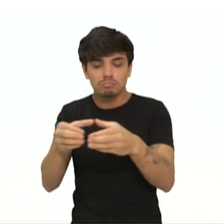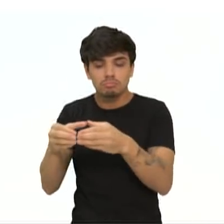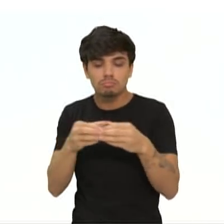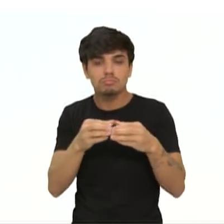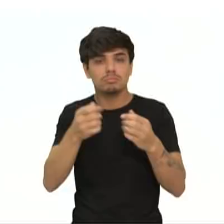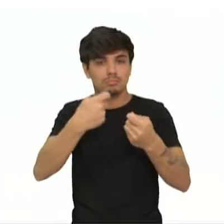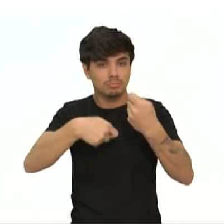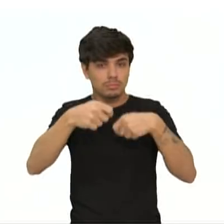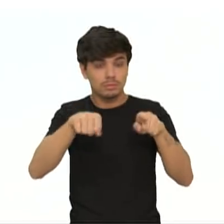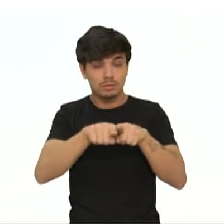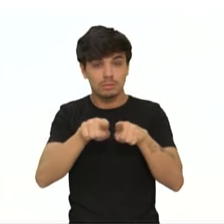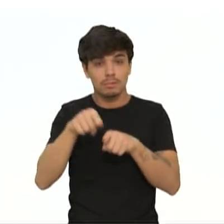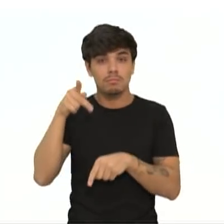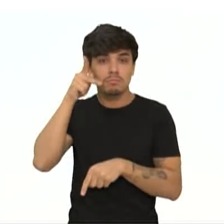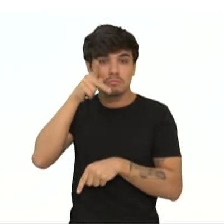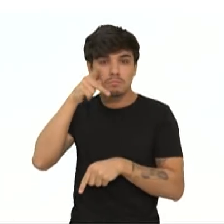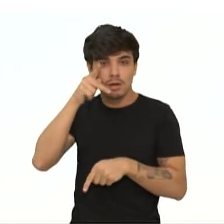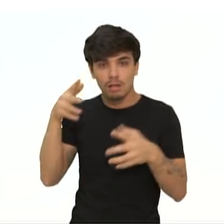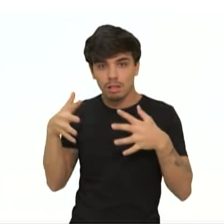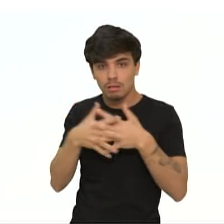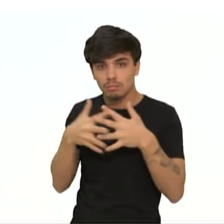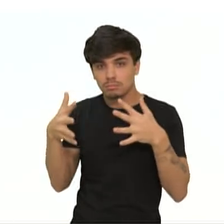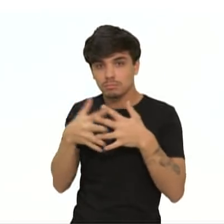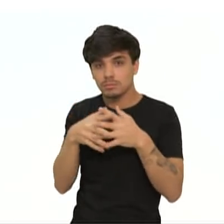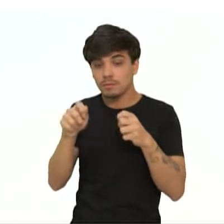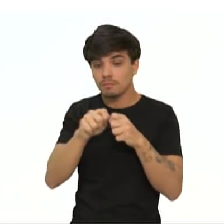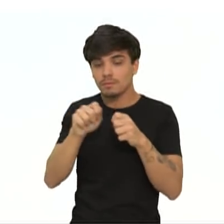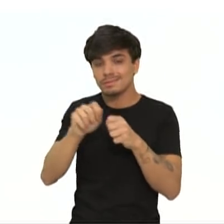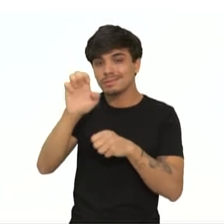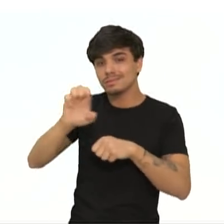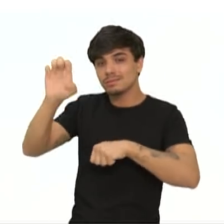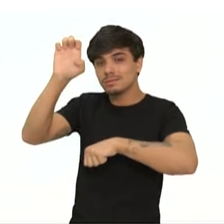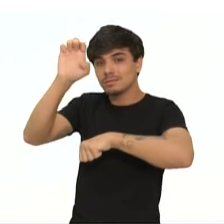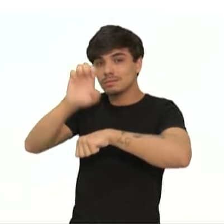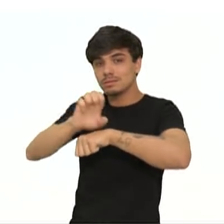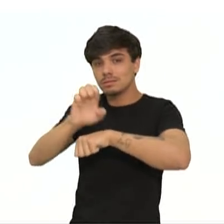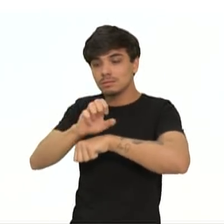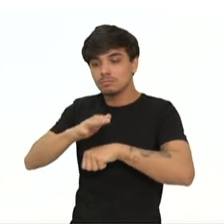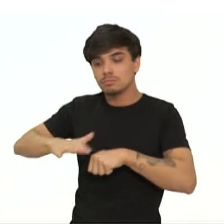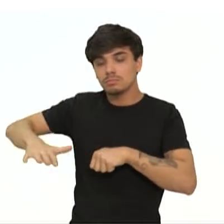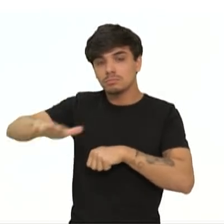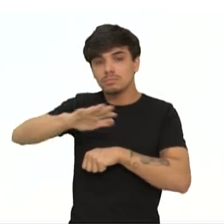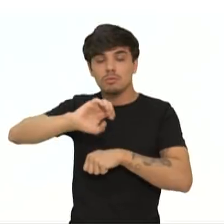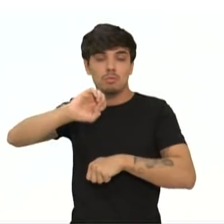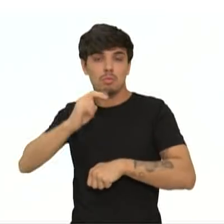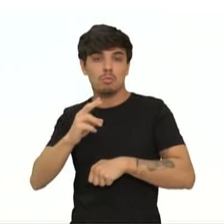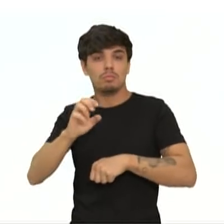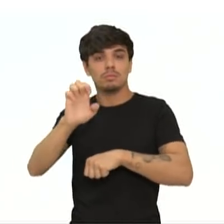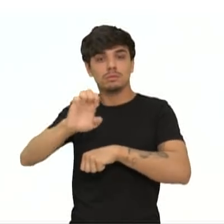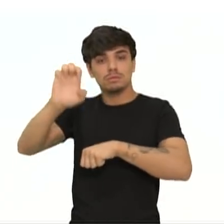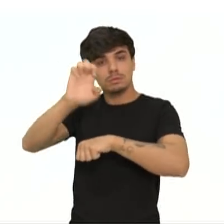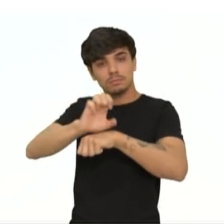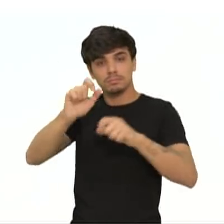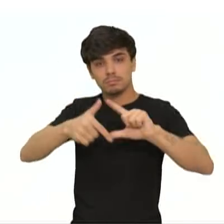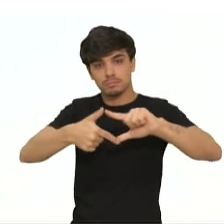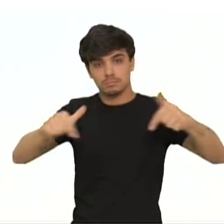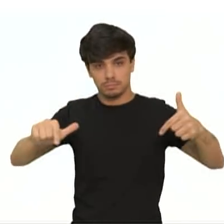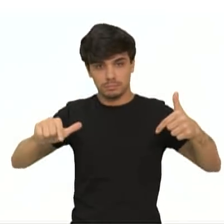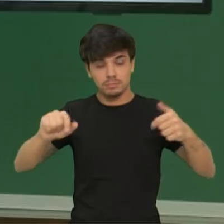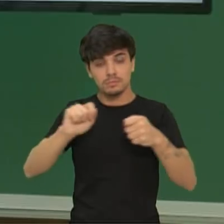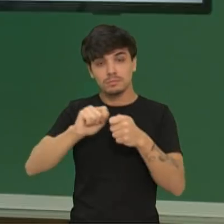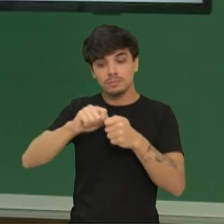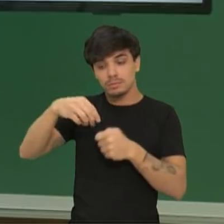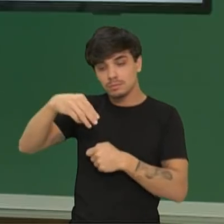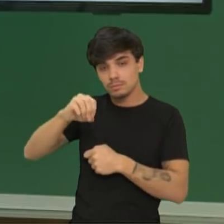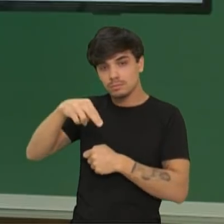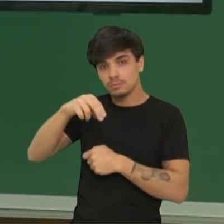mais complexas, formando os estados nacionais ou estados modernos, com a formação das